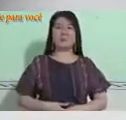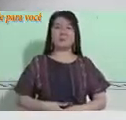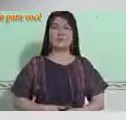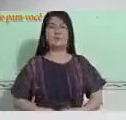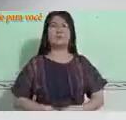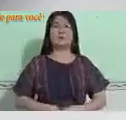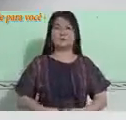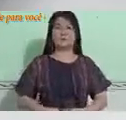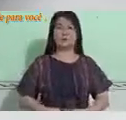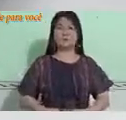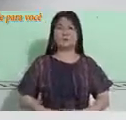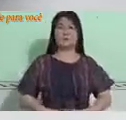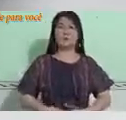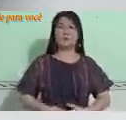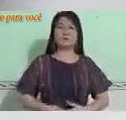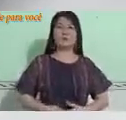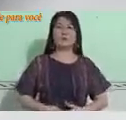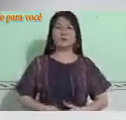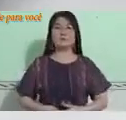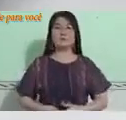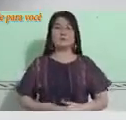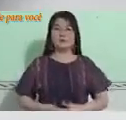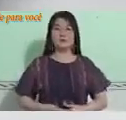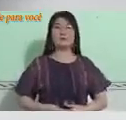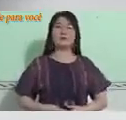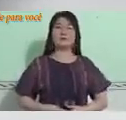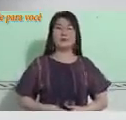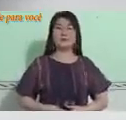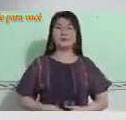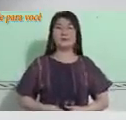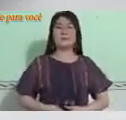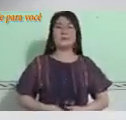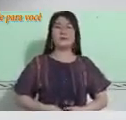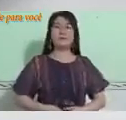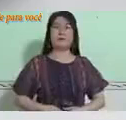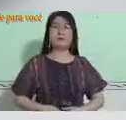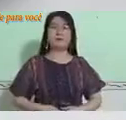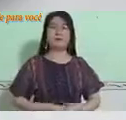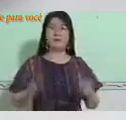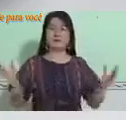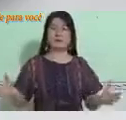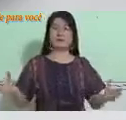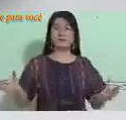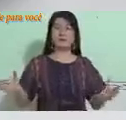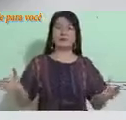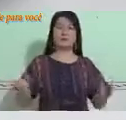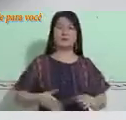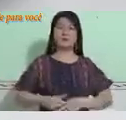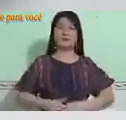e pensamentos das situações que desencadeiam a ansiedade e mudar as respostas por meio de outras